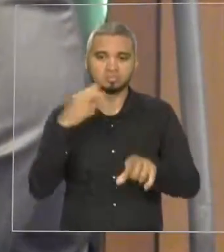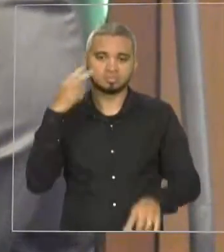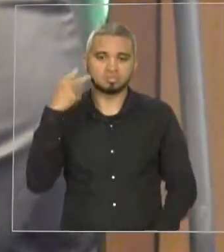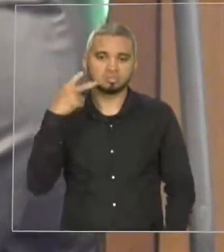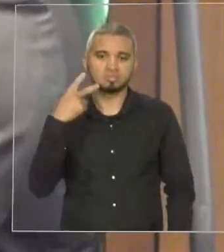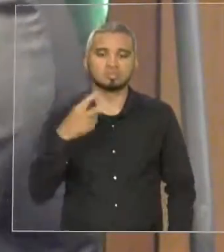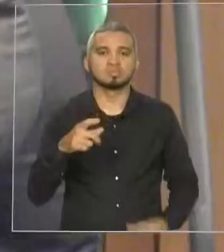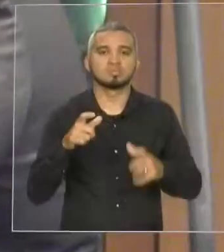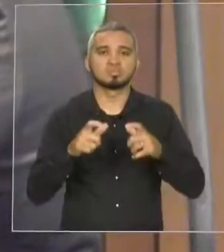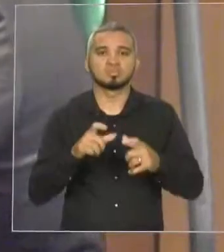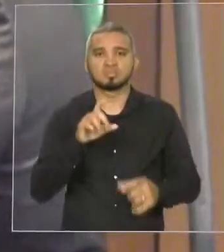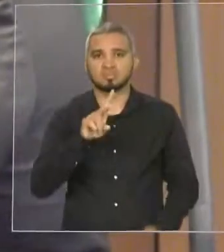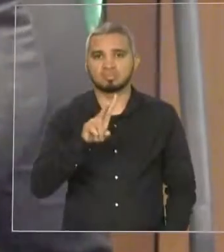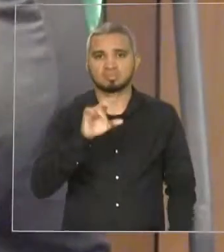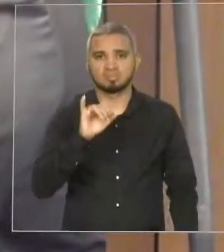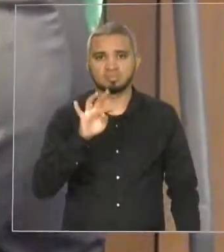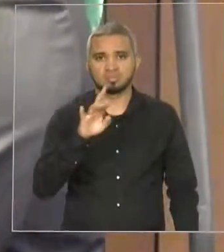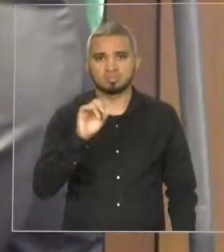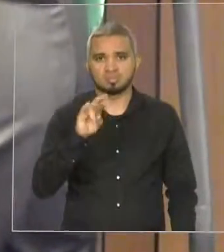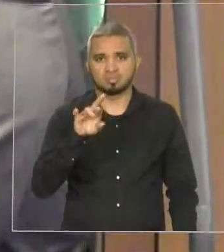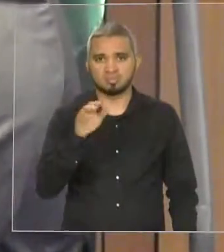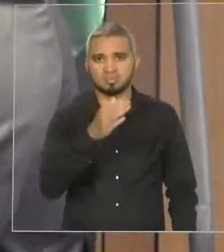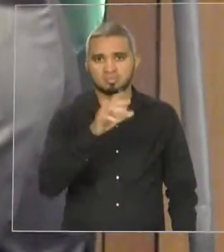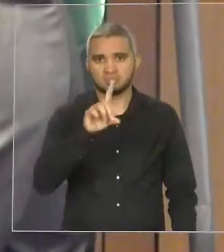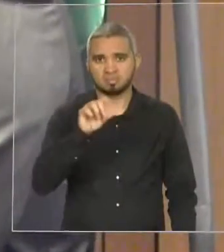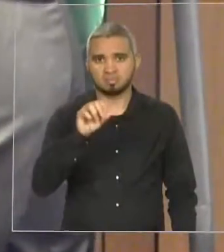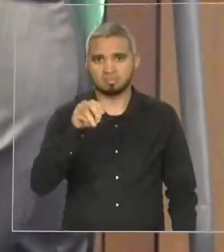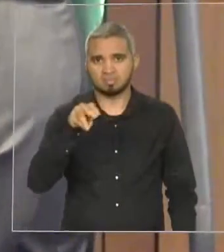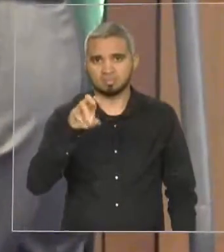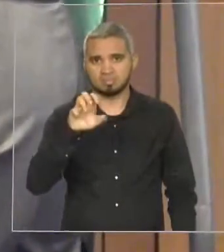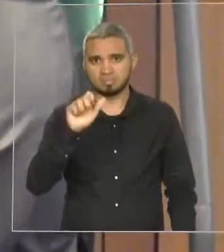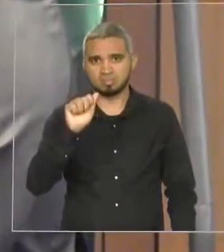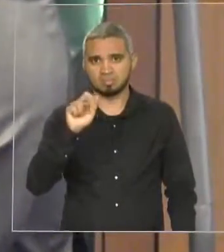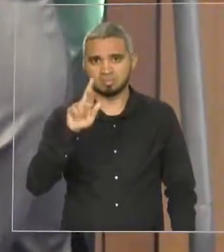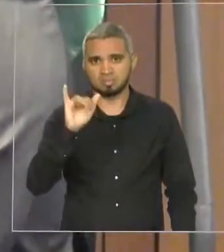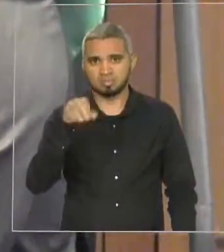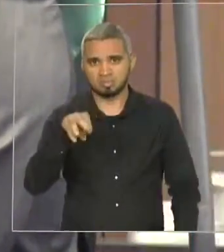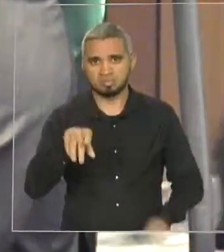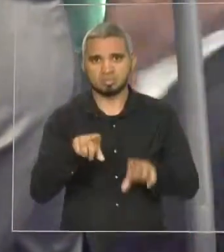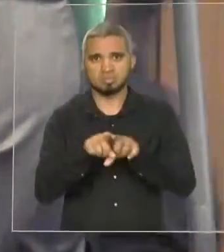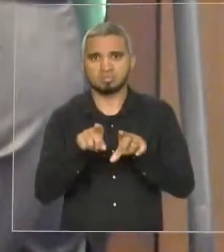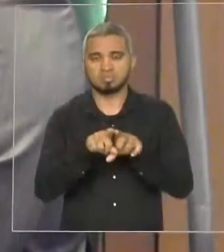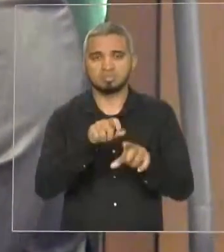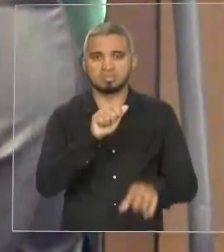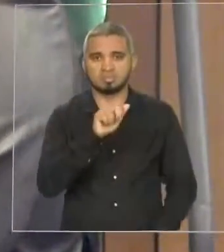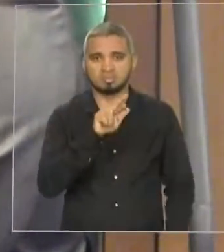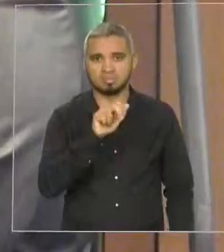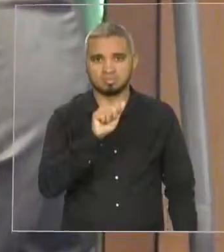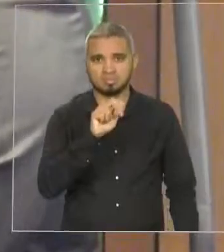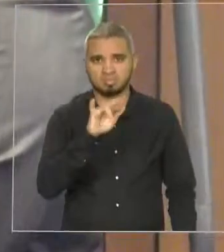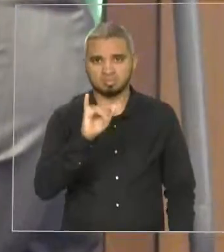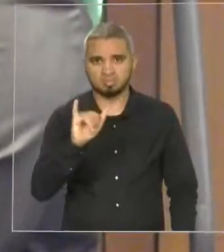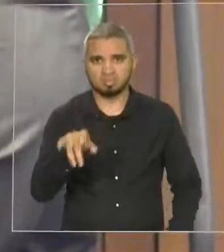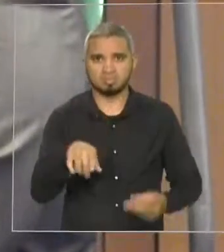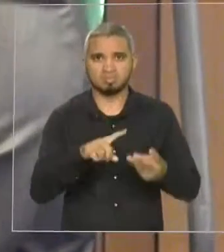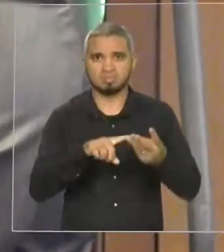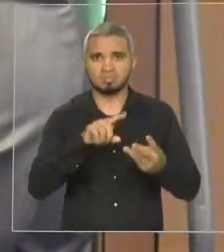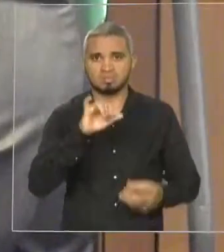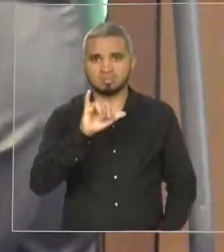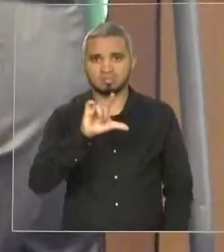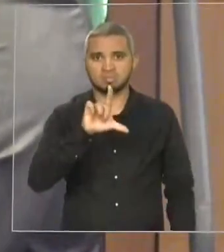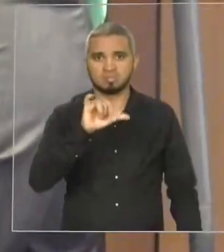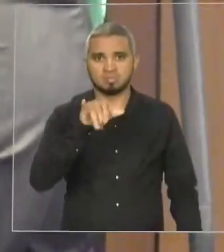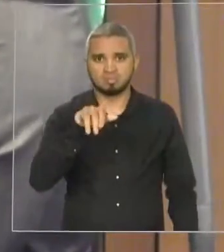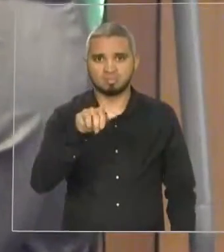Vitória do Mearim, as lideranças de Arari, Lima Campos, Peritoró,